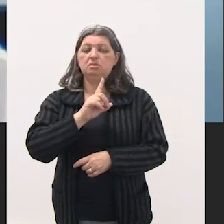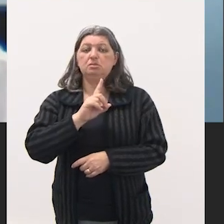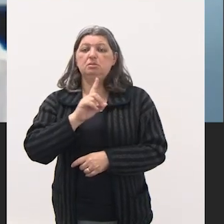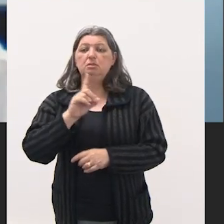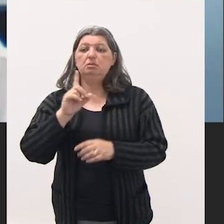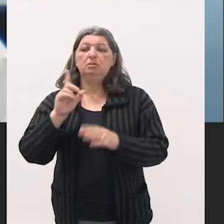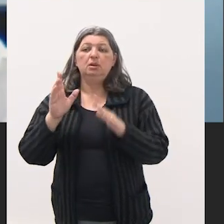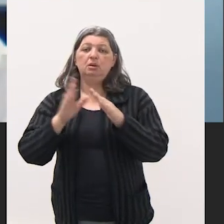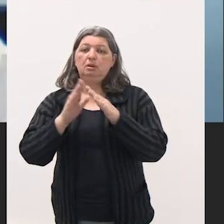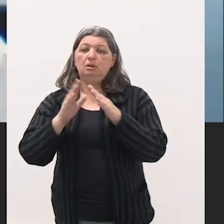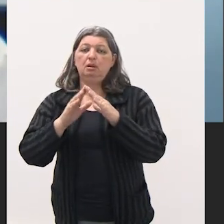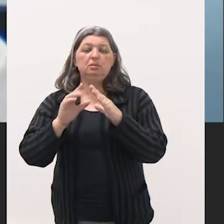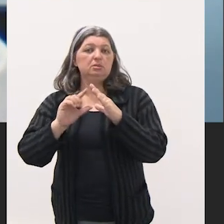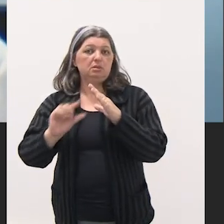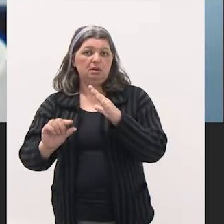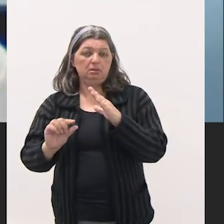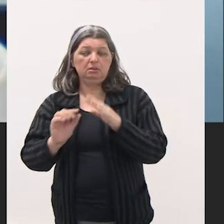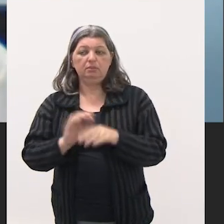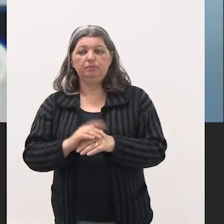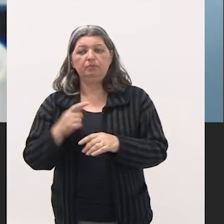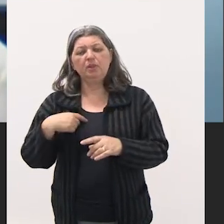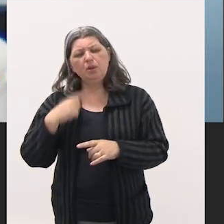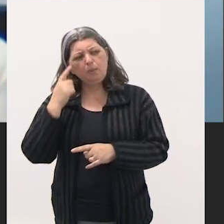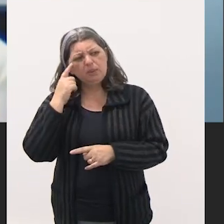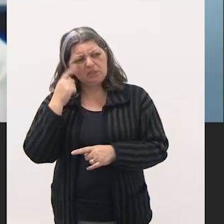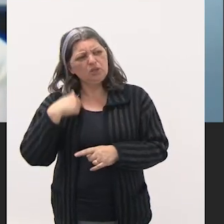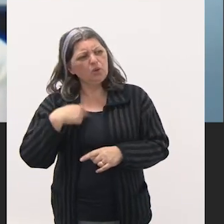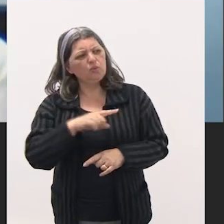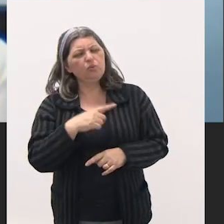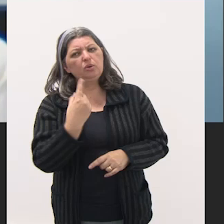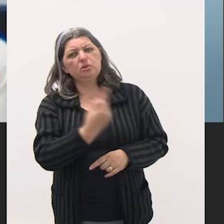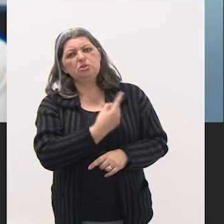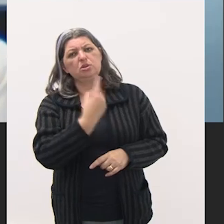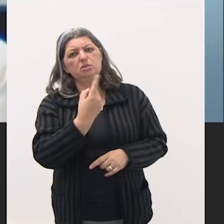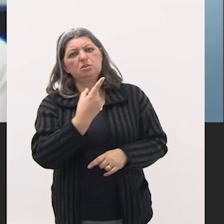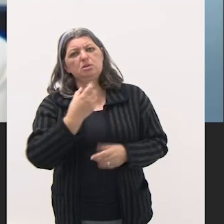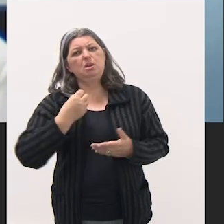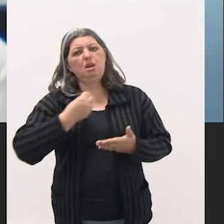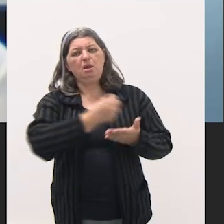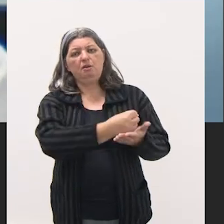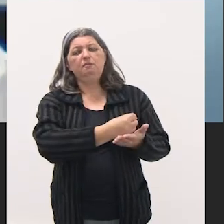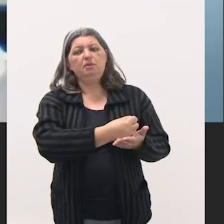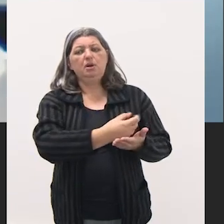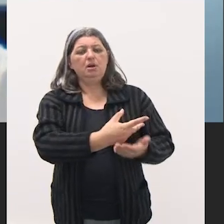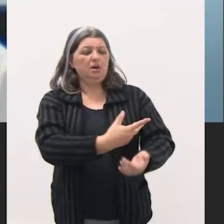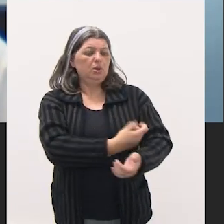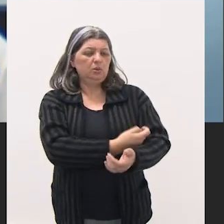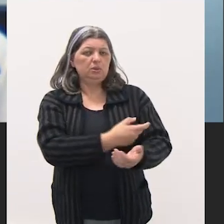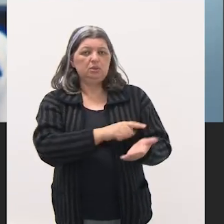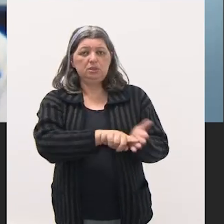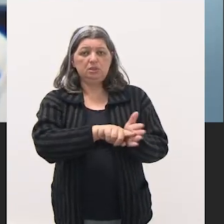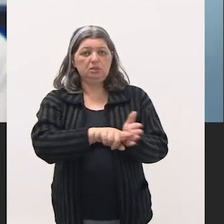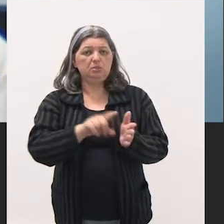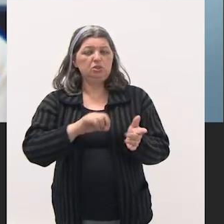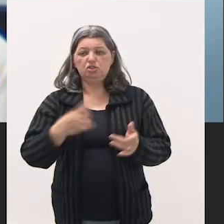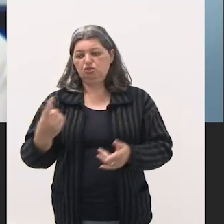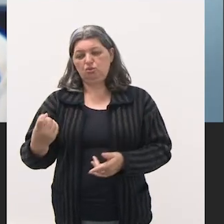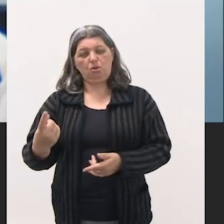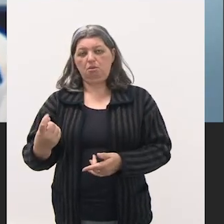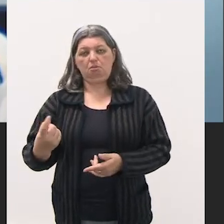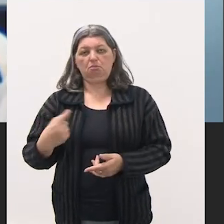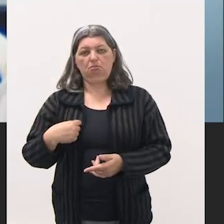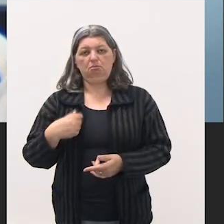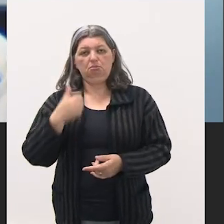eu pensei? Eu falei, vou sozinha, vou eu levar os exames para a senhora. Então só vim eu, ela não